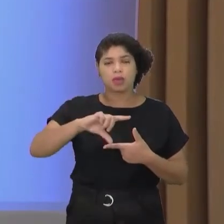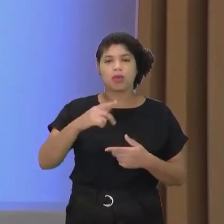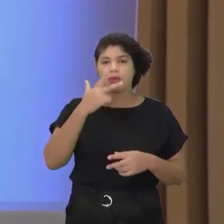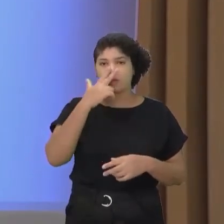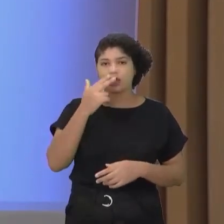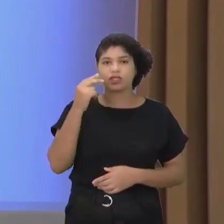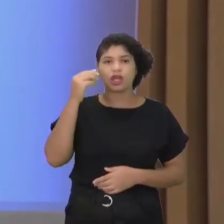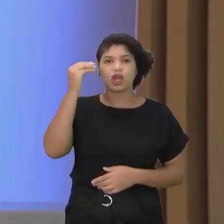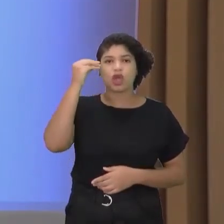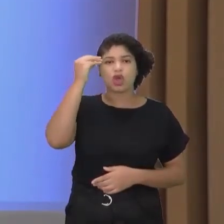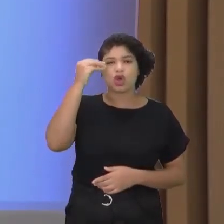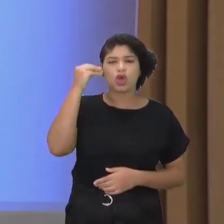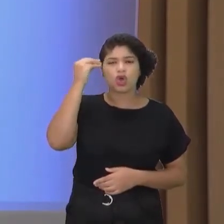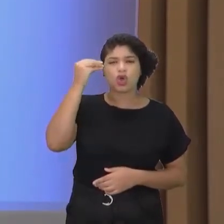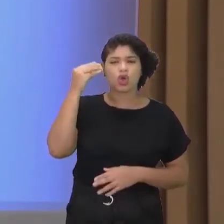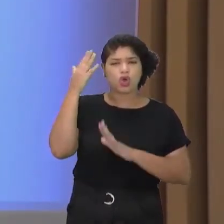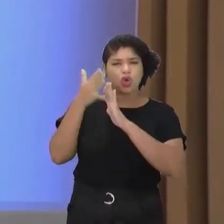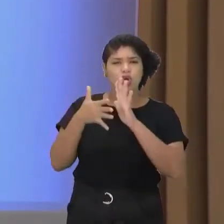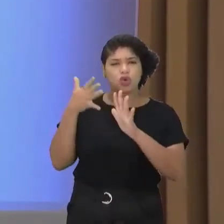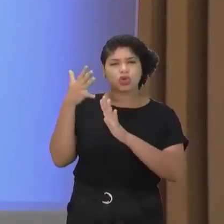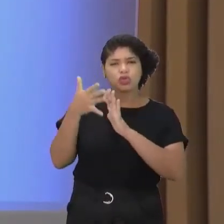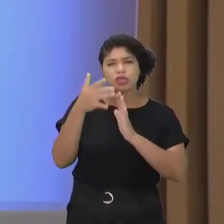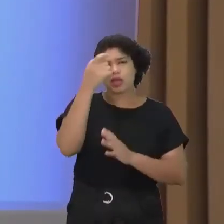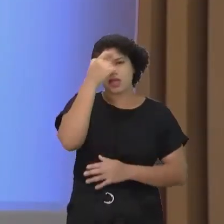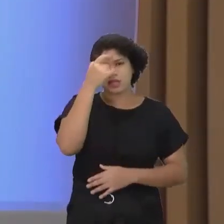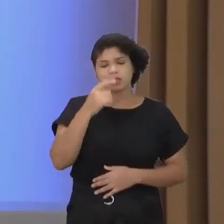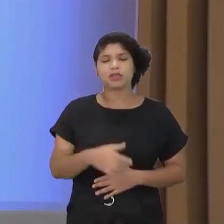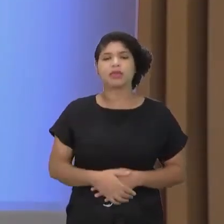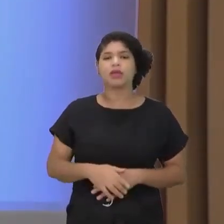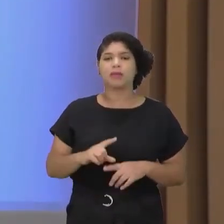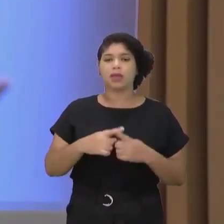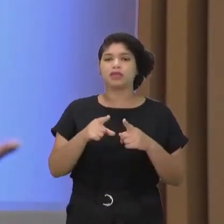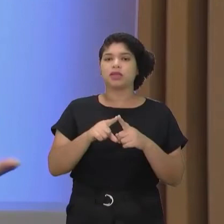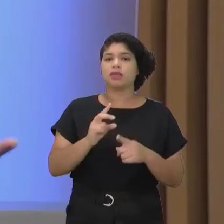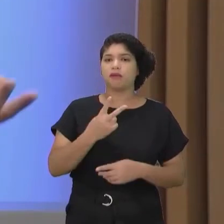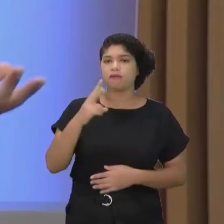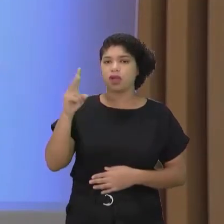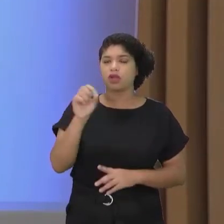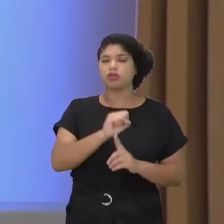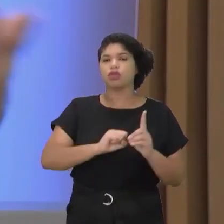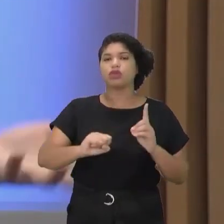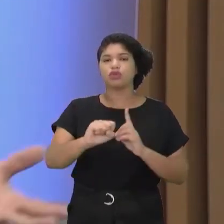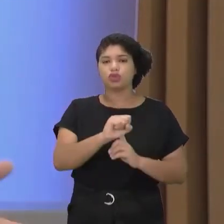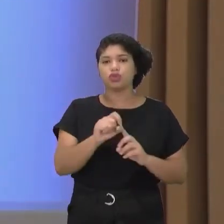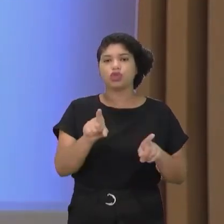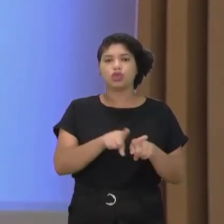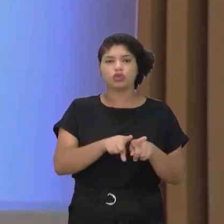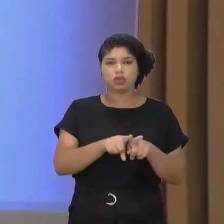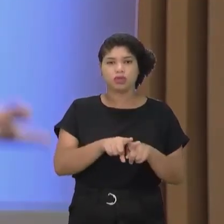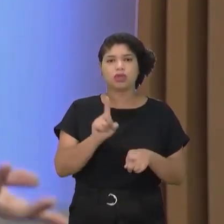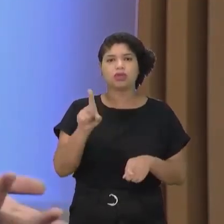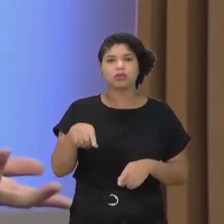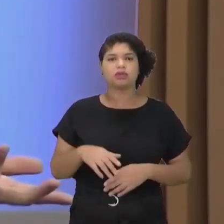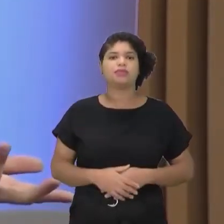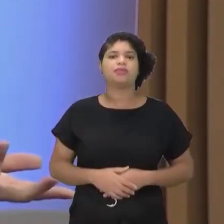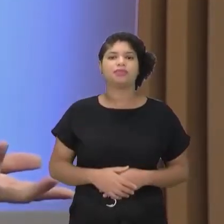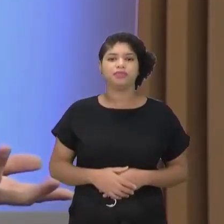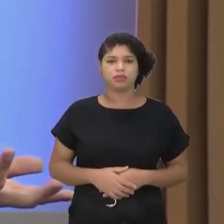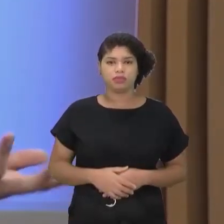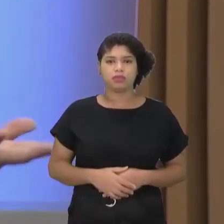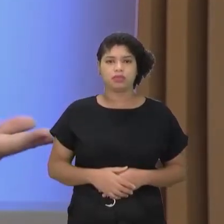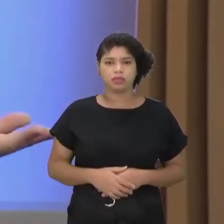consciência, mas a nossa consciência, ela também introjeta esses valores sociais que estão postos, que estão colocados,